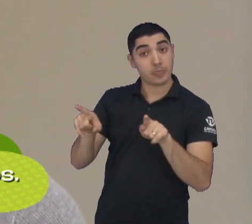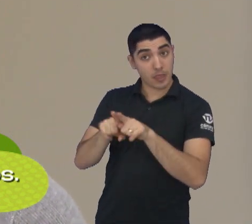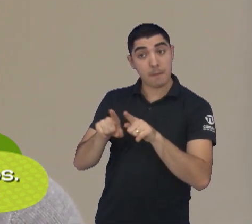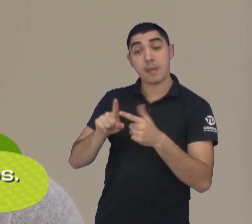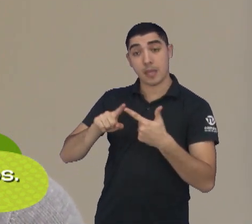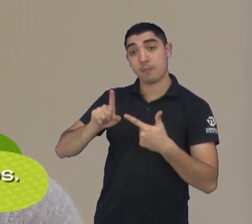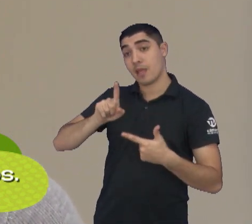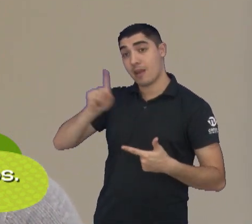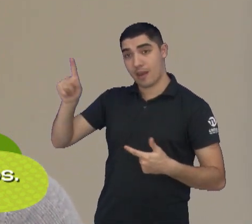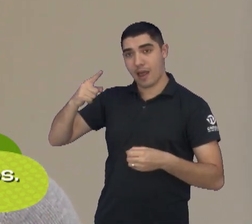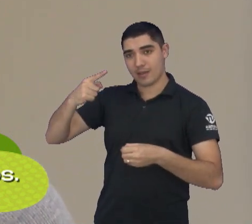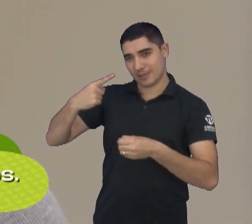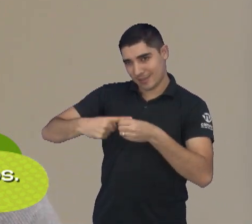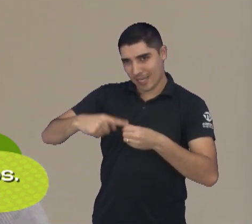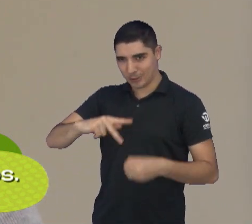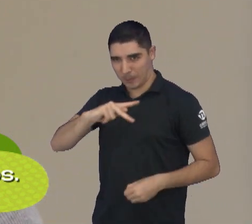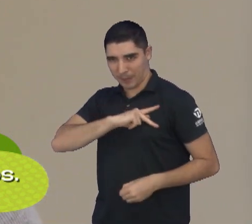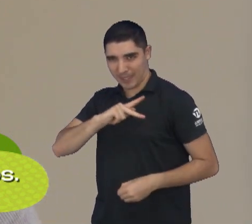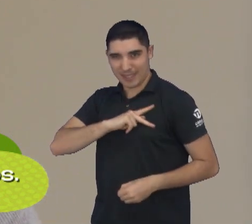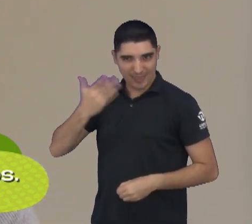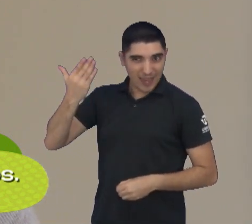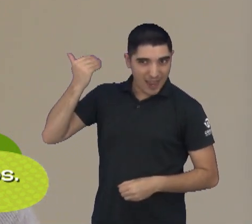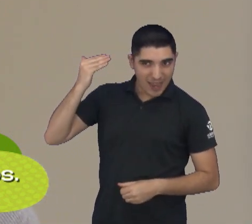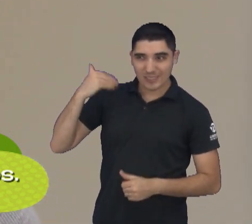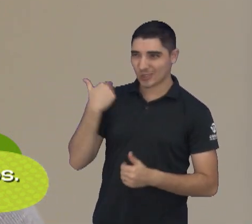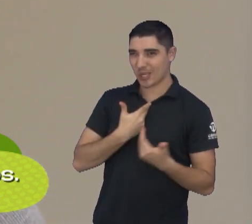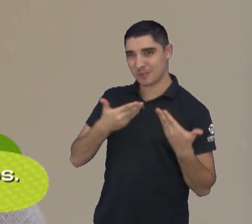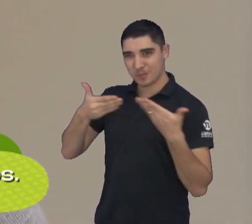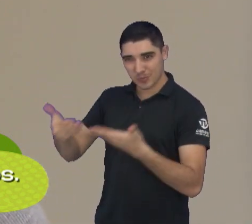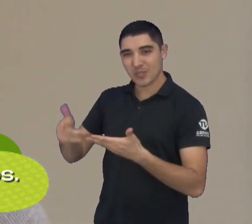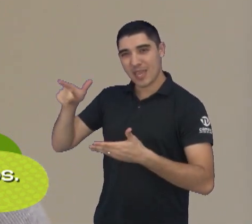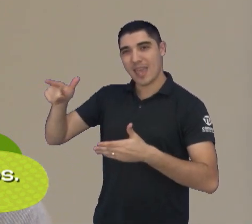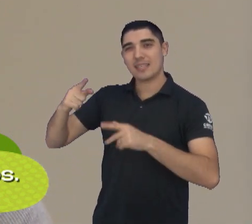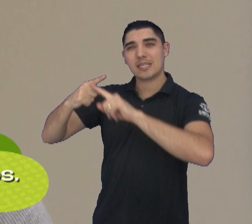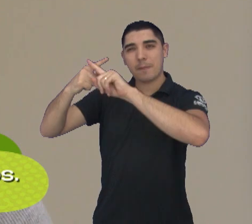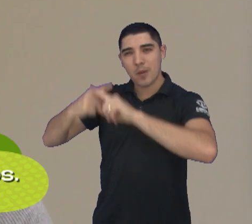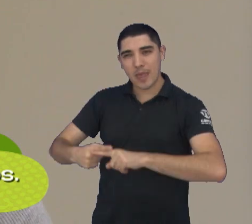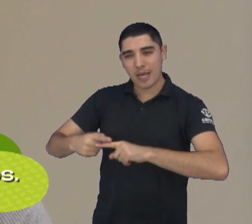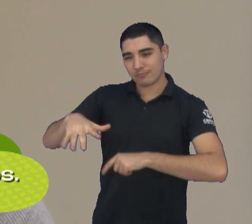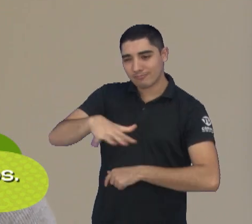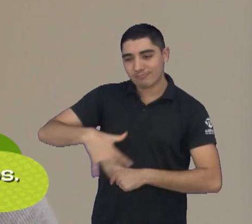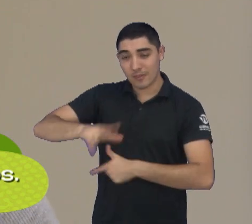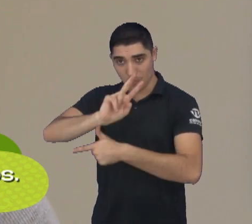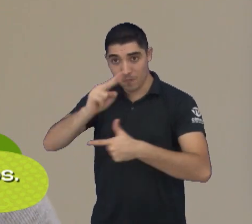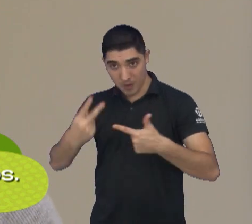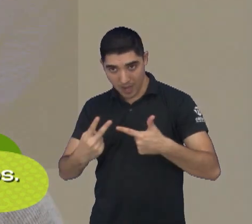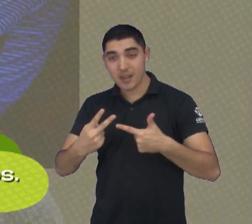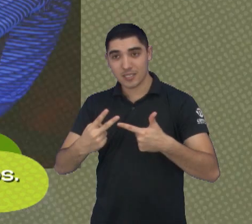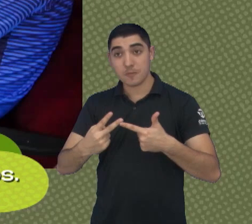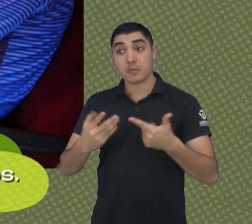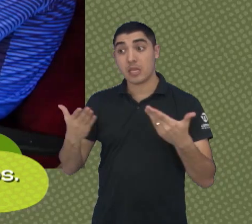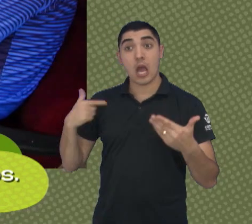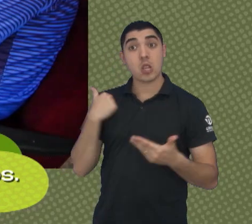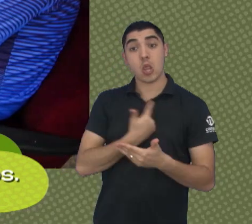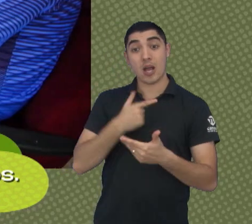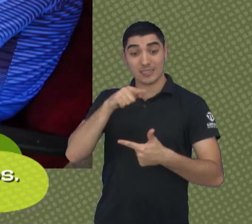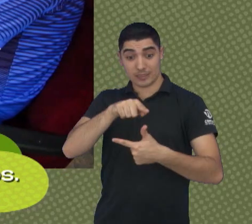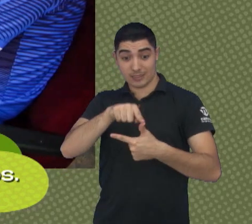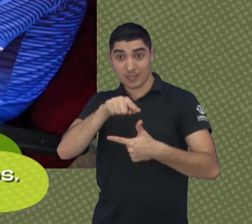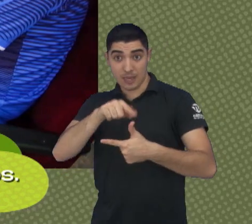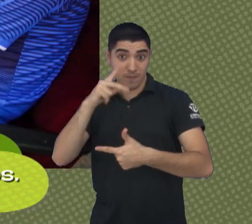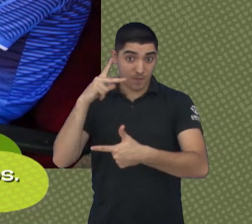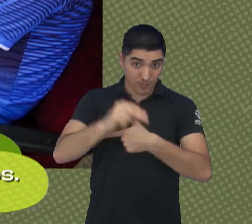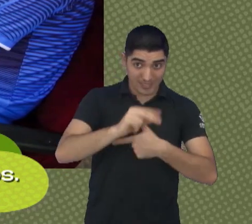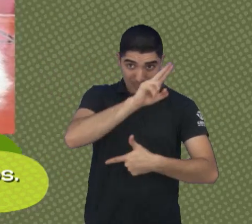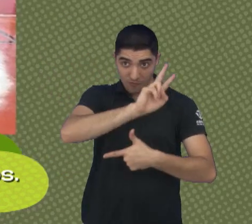dos Jogos Regionais é que nos habilita aos Jogos Abertos do interior. Então, esse ano,